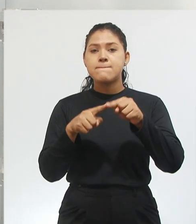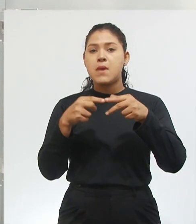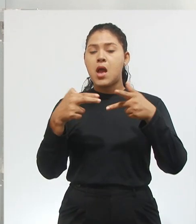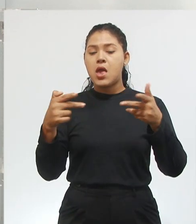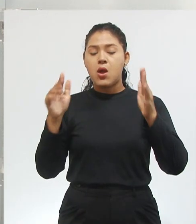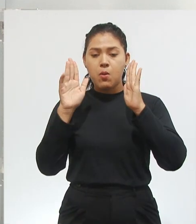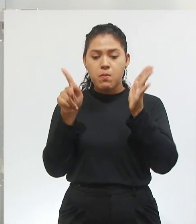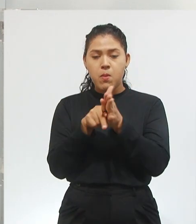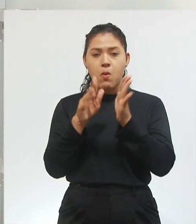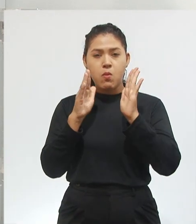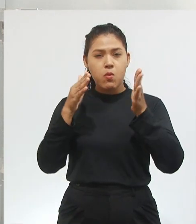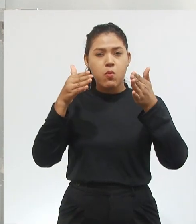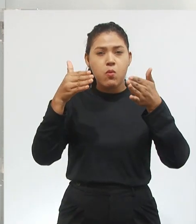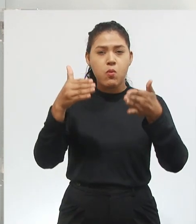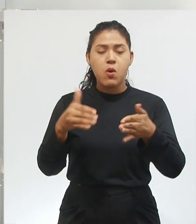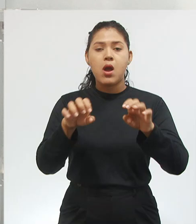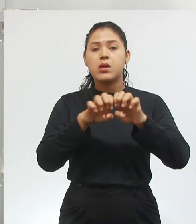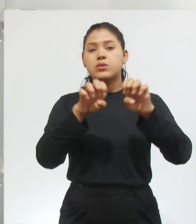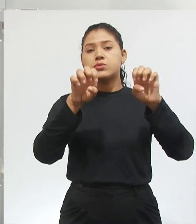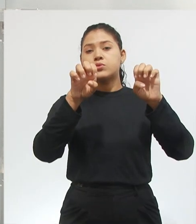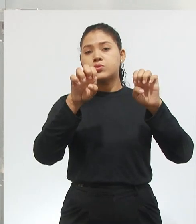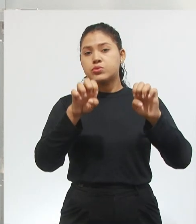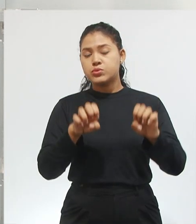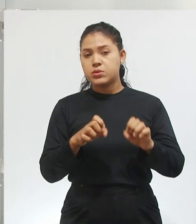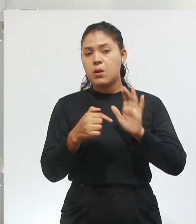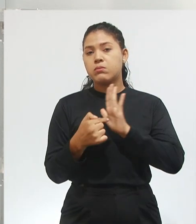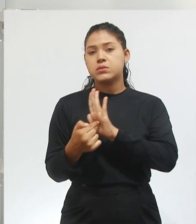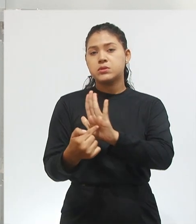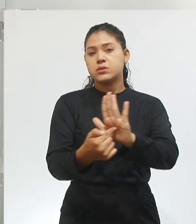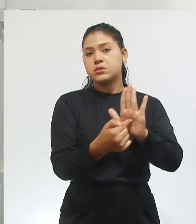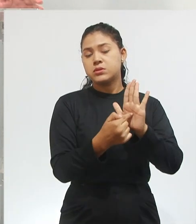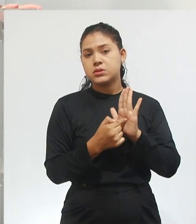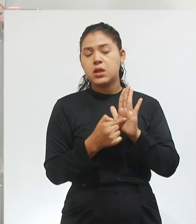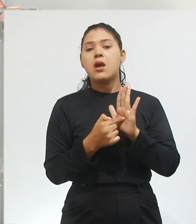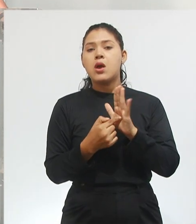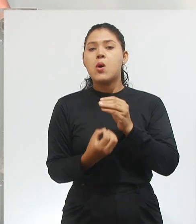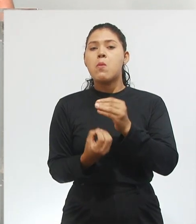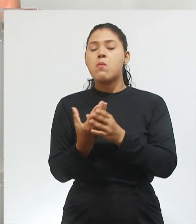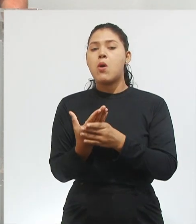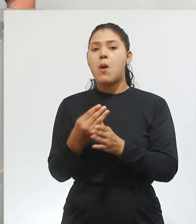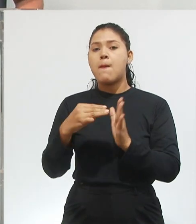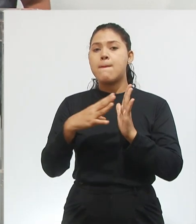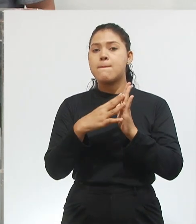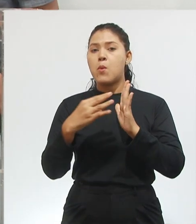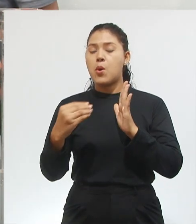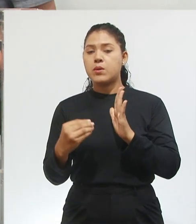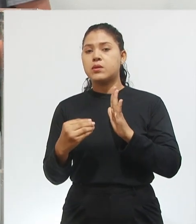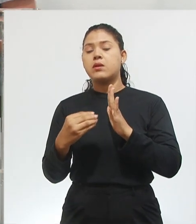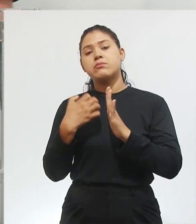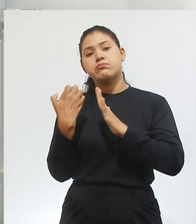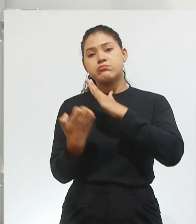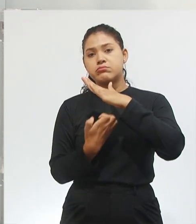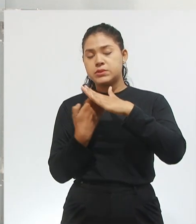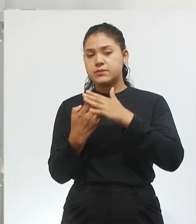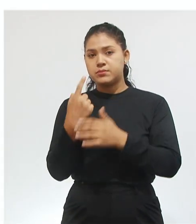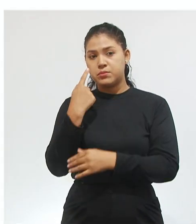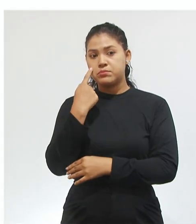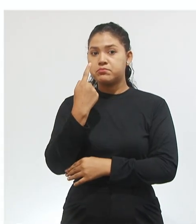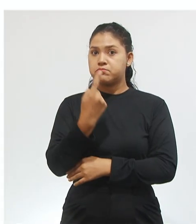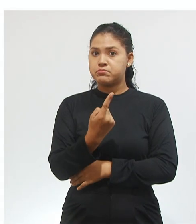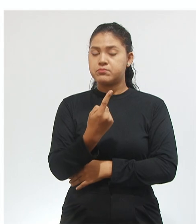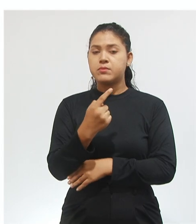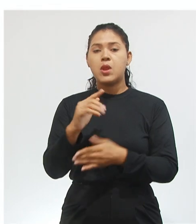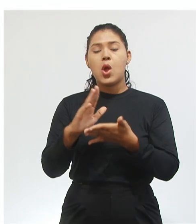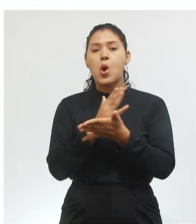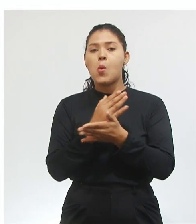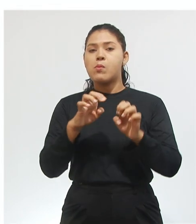voltada justamente para estruturar para apresentar tá para ilustrar o modelo de negócio de uma organização e nós vamos ver aqui a sua